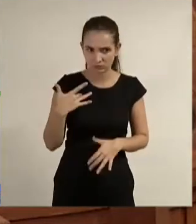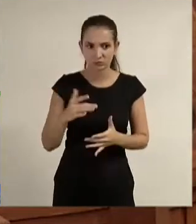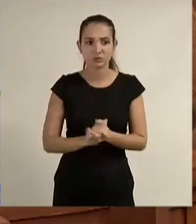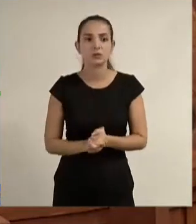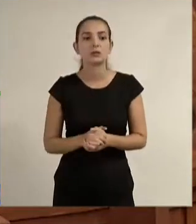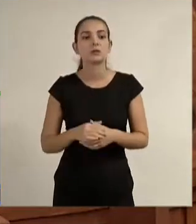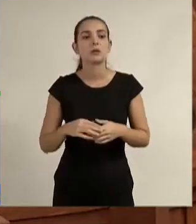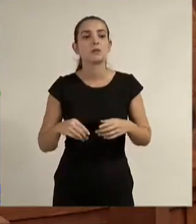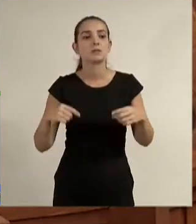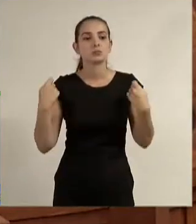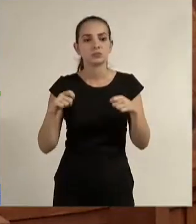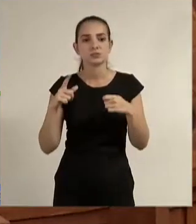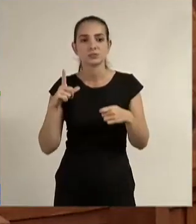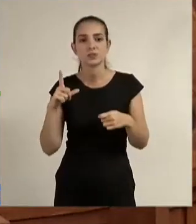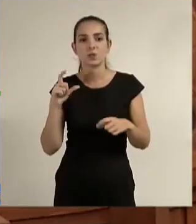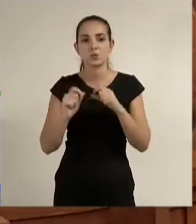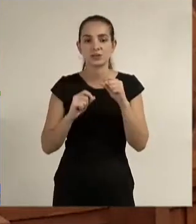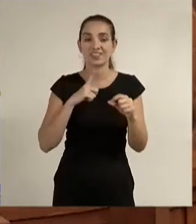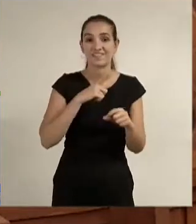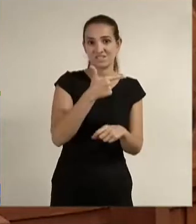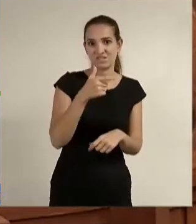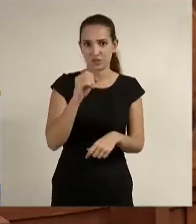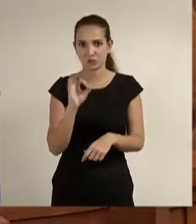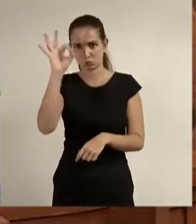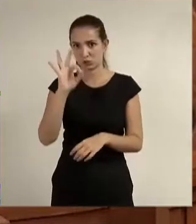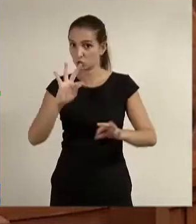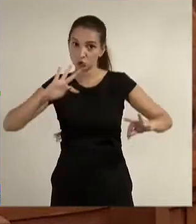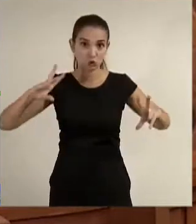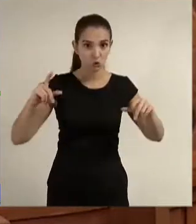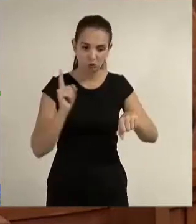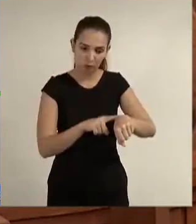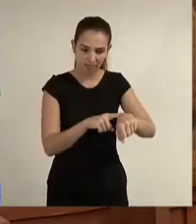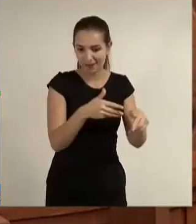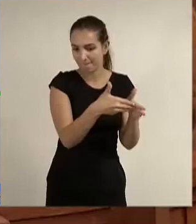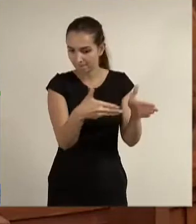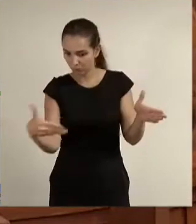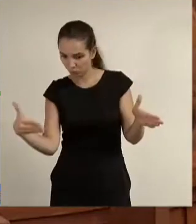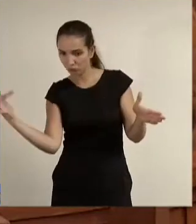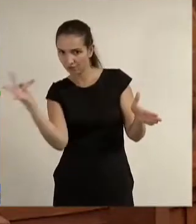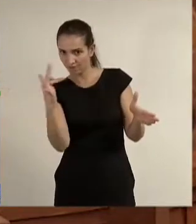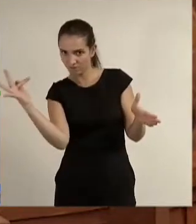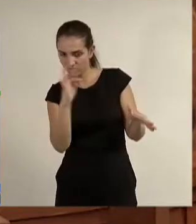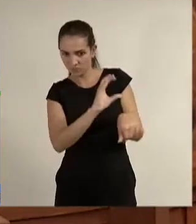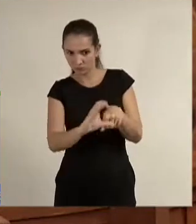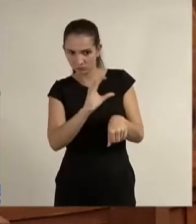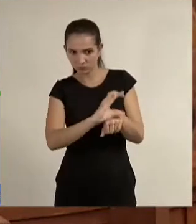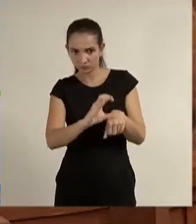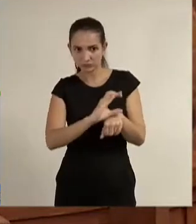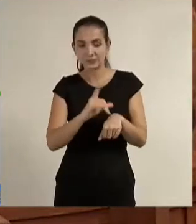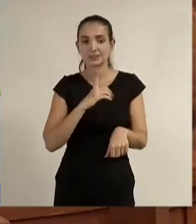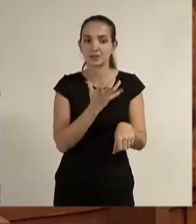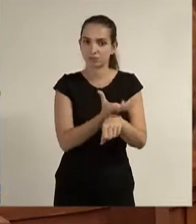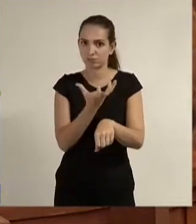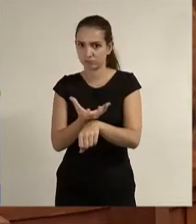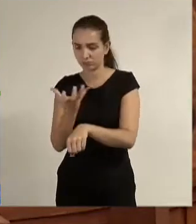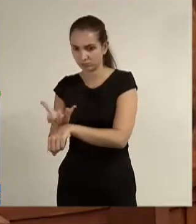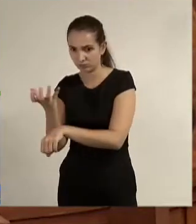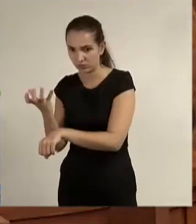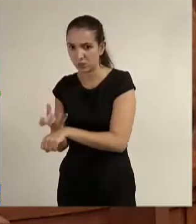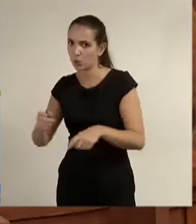ultrapasse 20% da carga horária total do curso e que essas disciplinas não contemplem as matérias formadoras